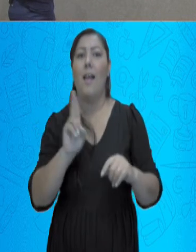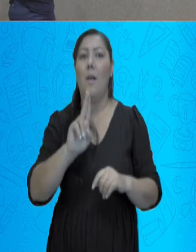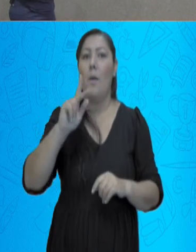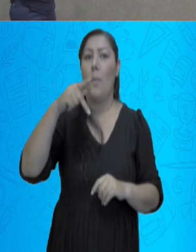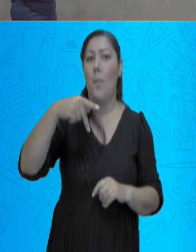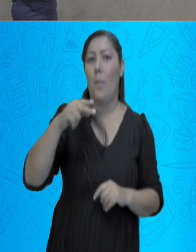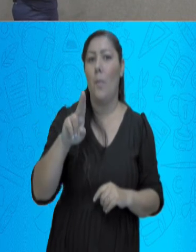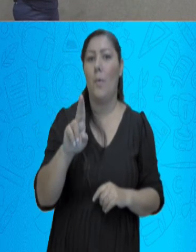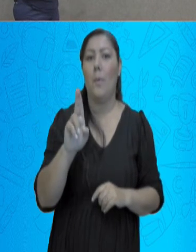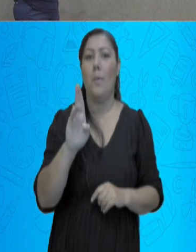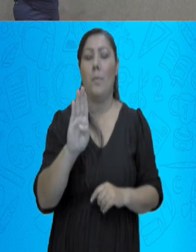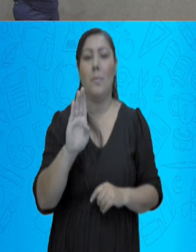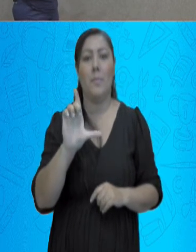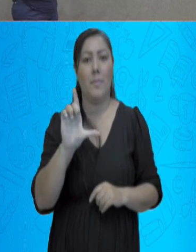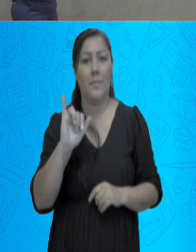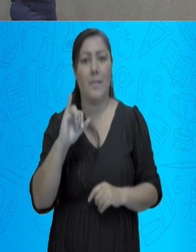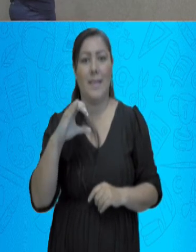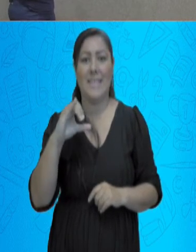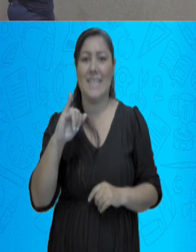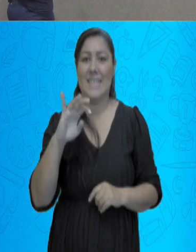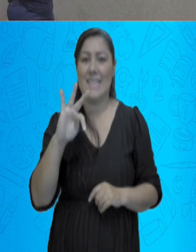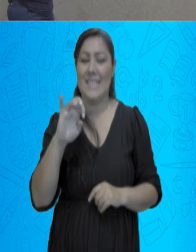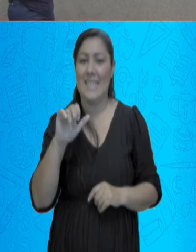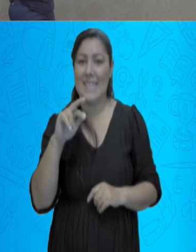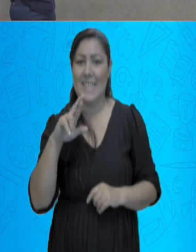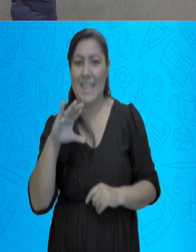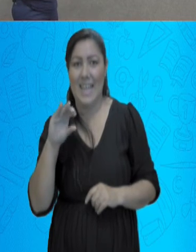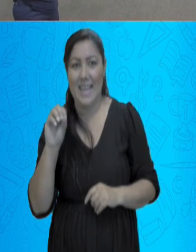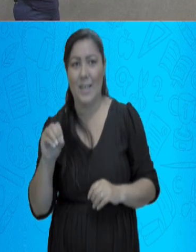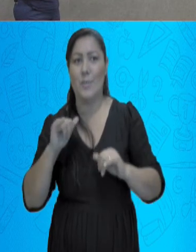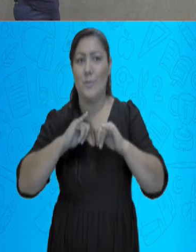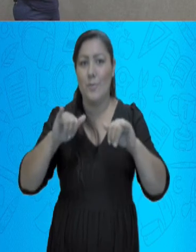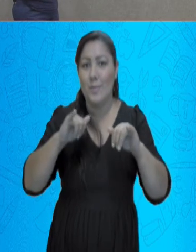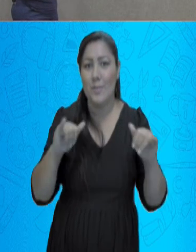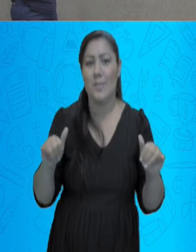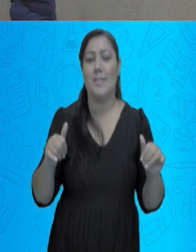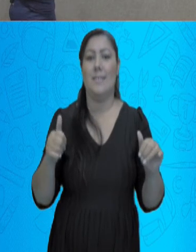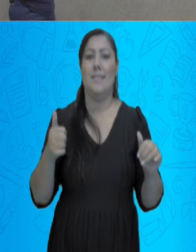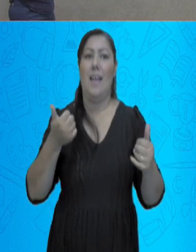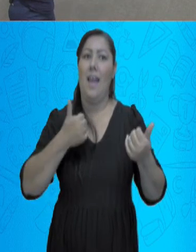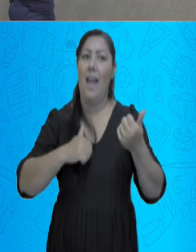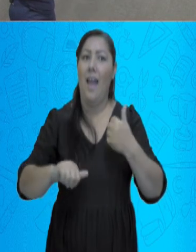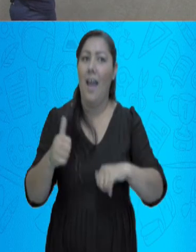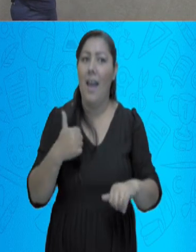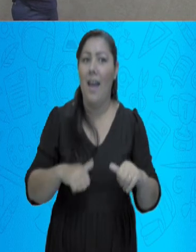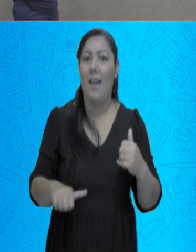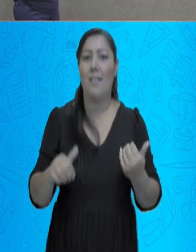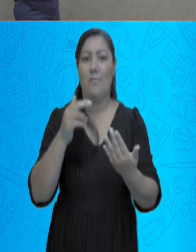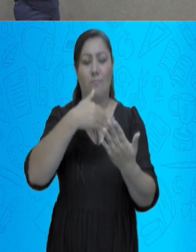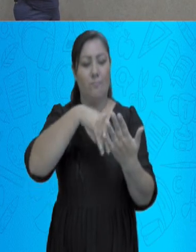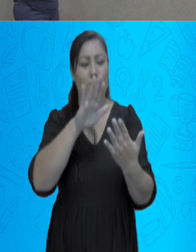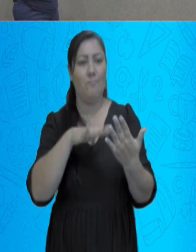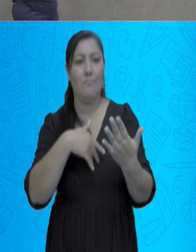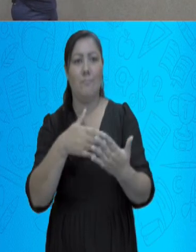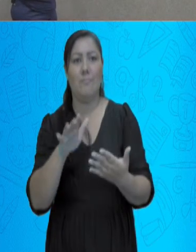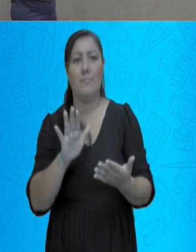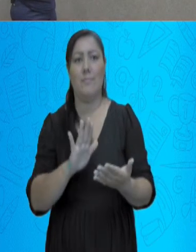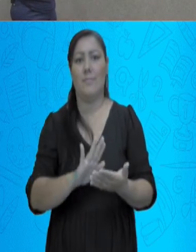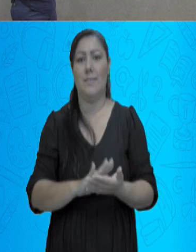né, artistas e designers. E é preciso prestar atenção na escolha do